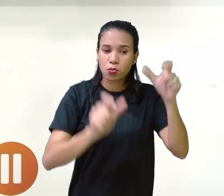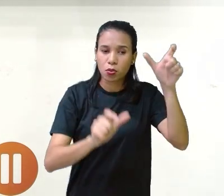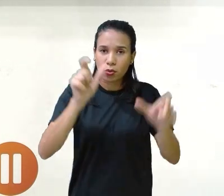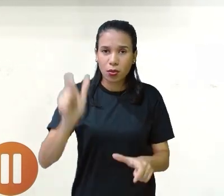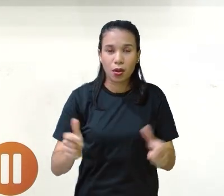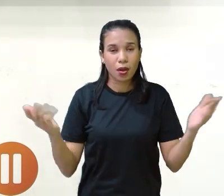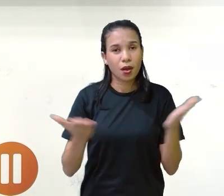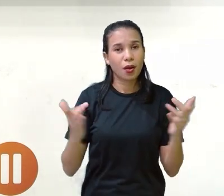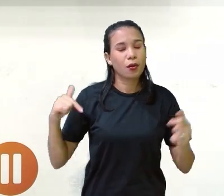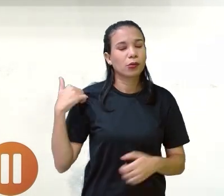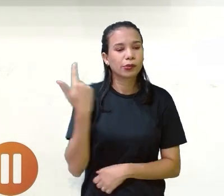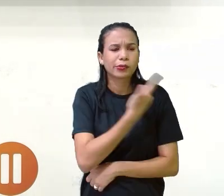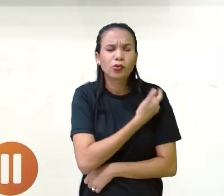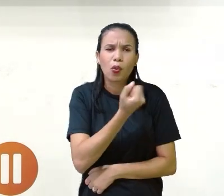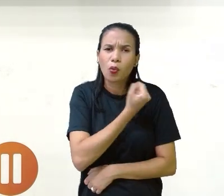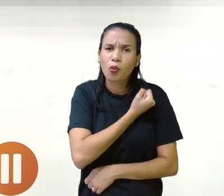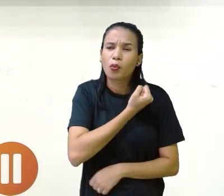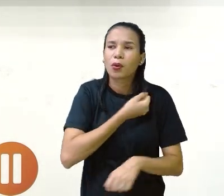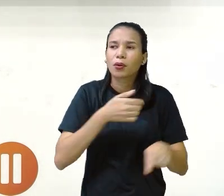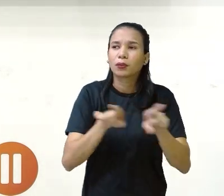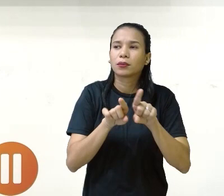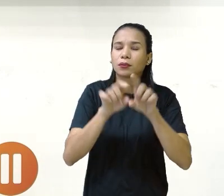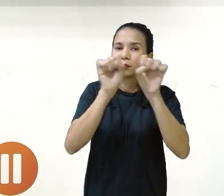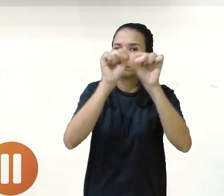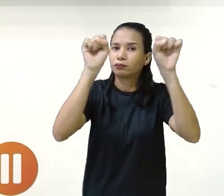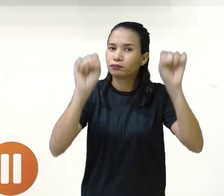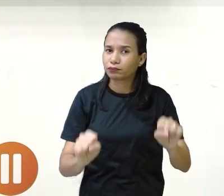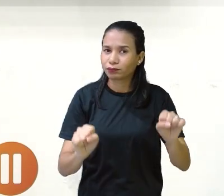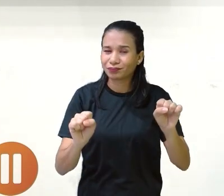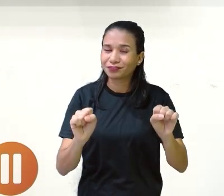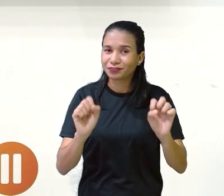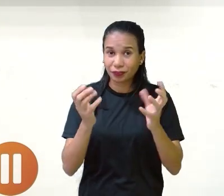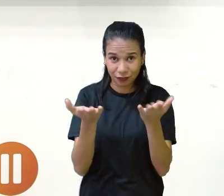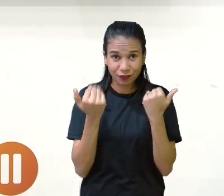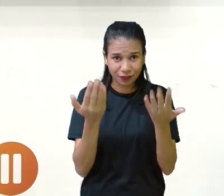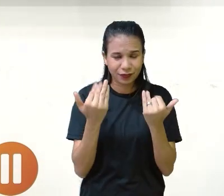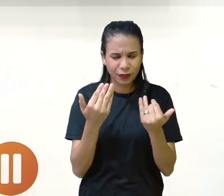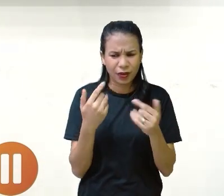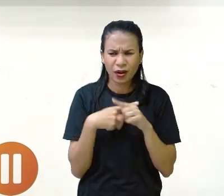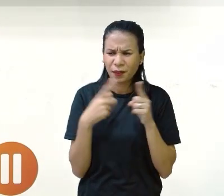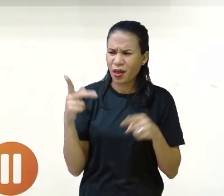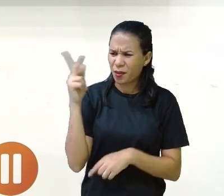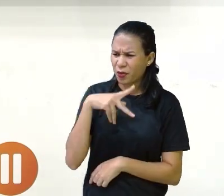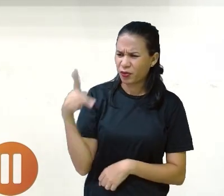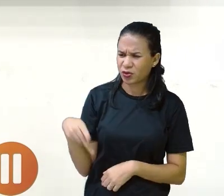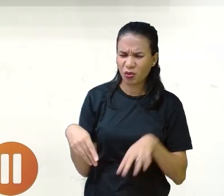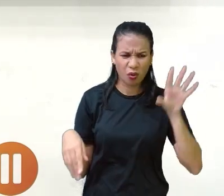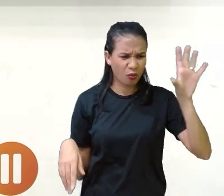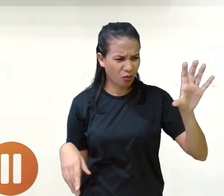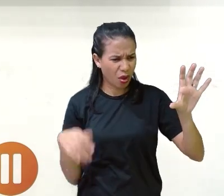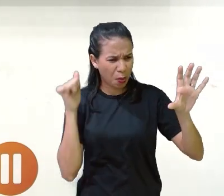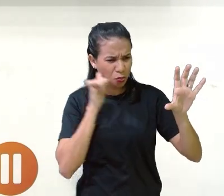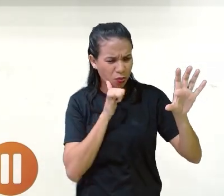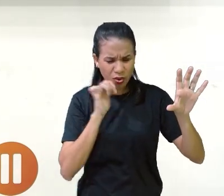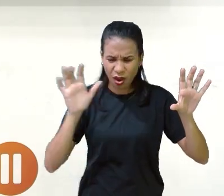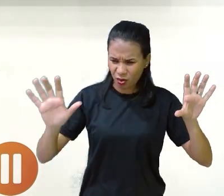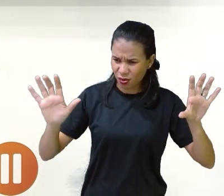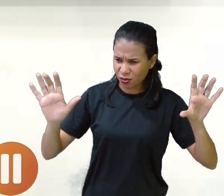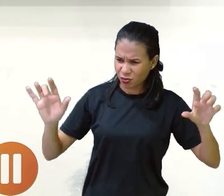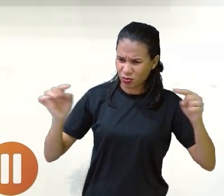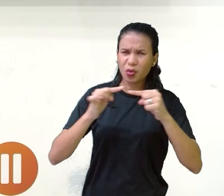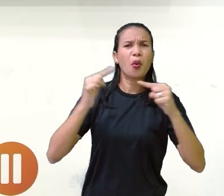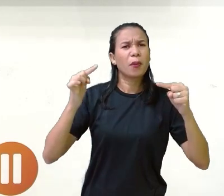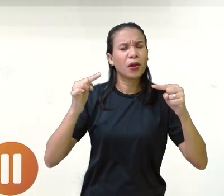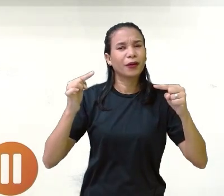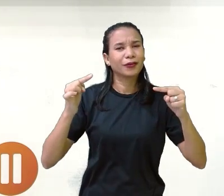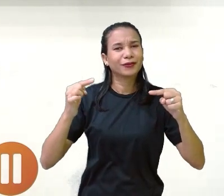os números e os sistemas de numeração. Vamos lá? Oxe, professor, o que é que tem a ver uma coisa com a outra?